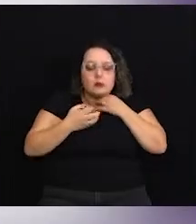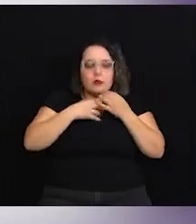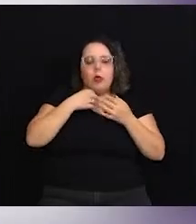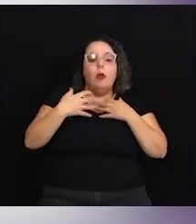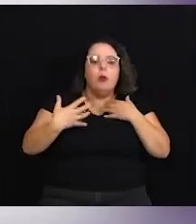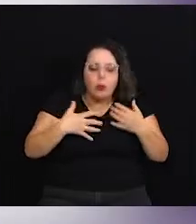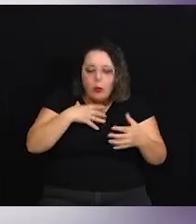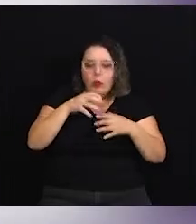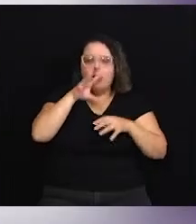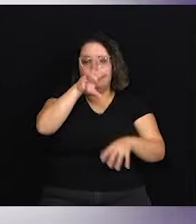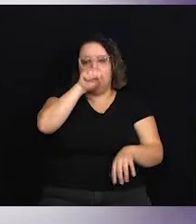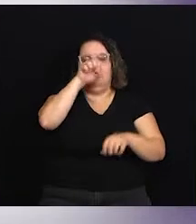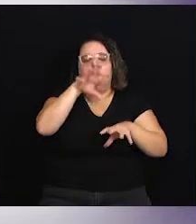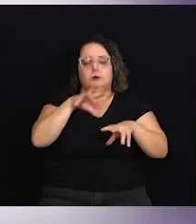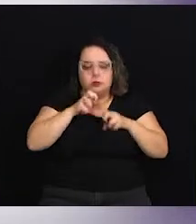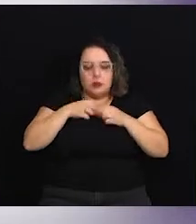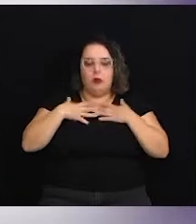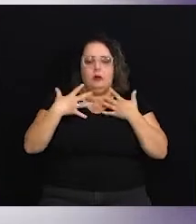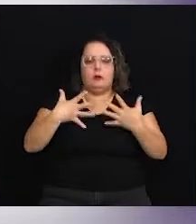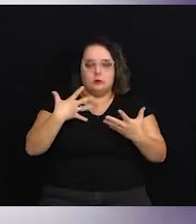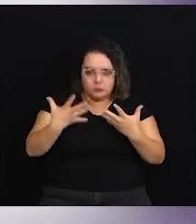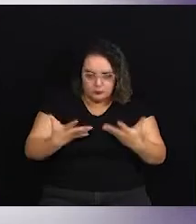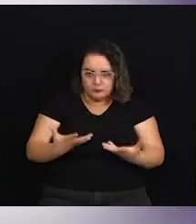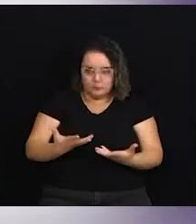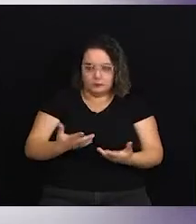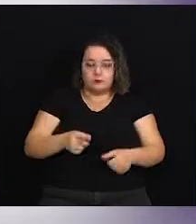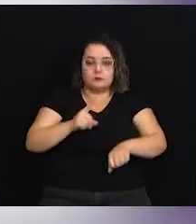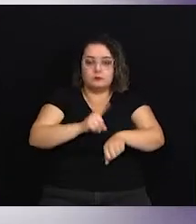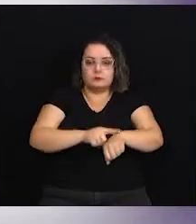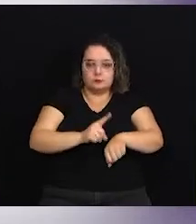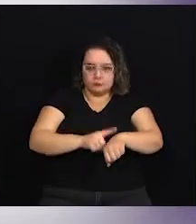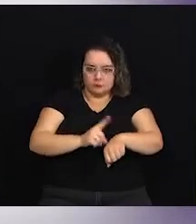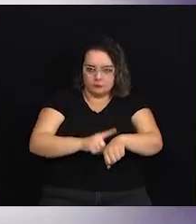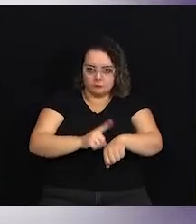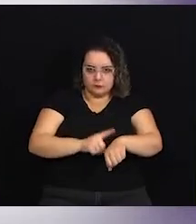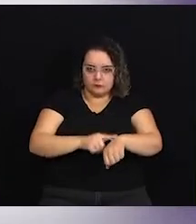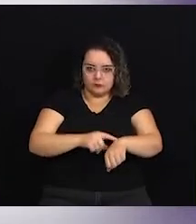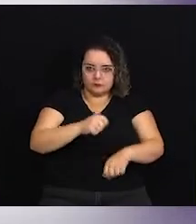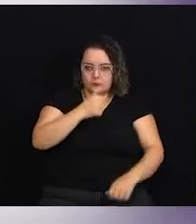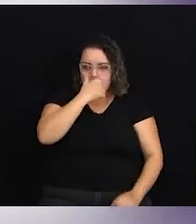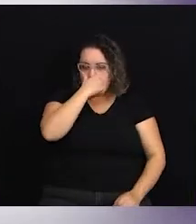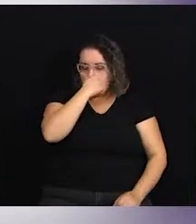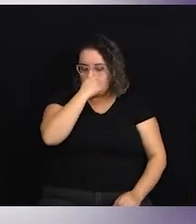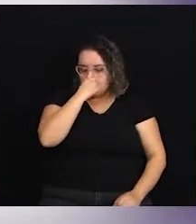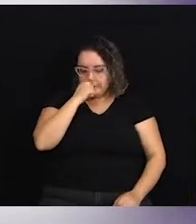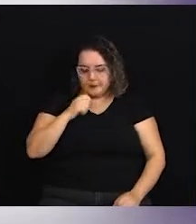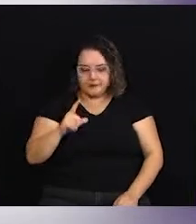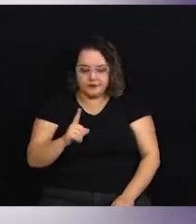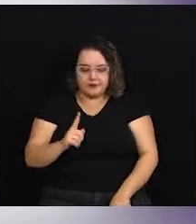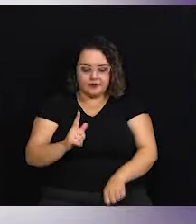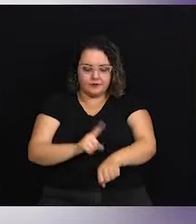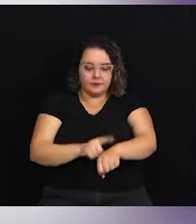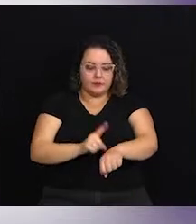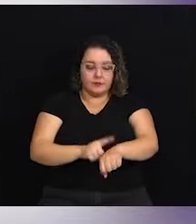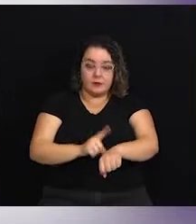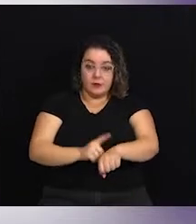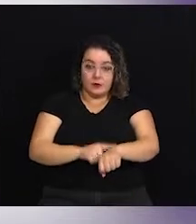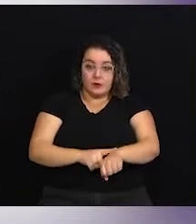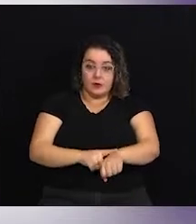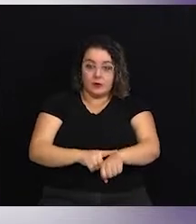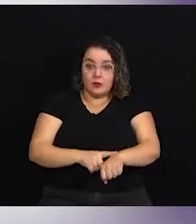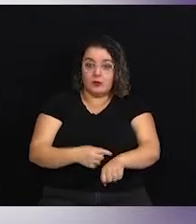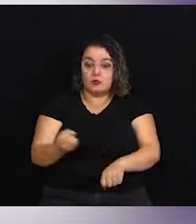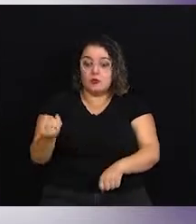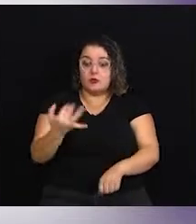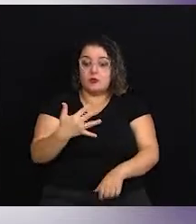né na própria saliva e pedir para o pessoal marcar o tempo né quem tiver relógio marca